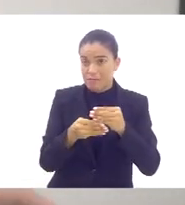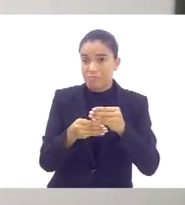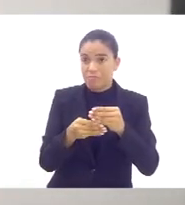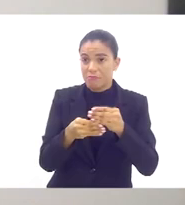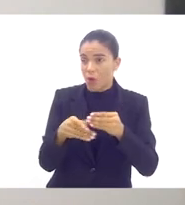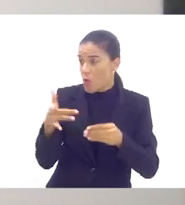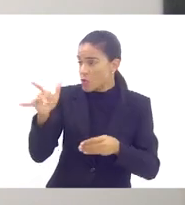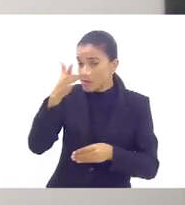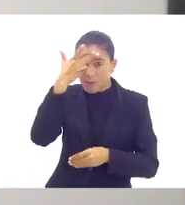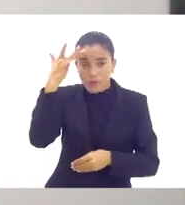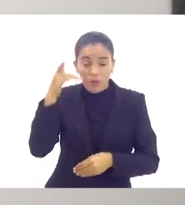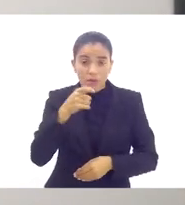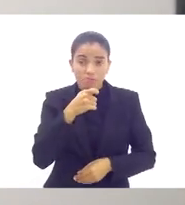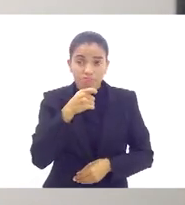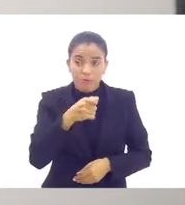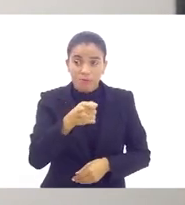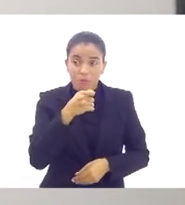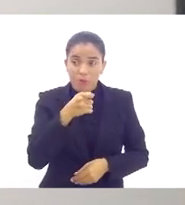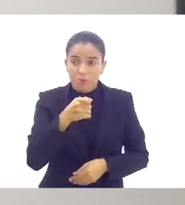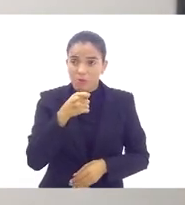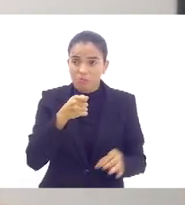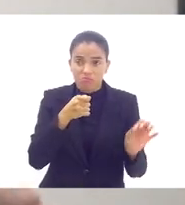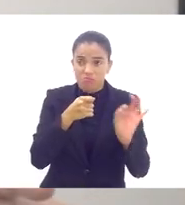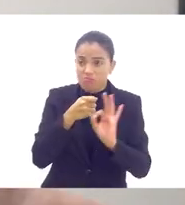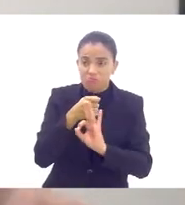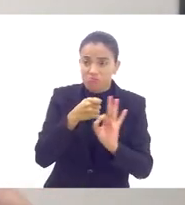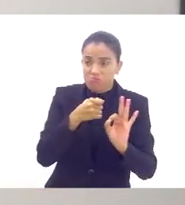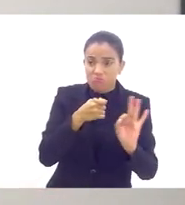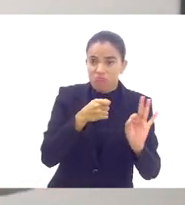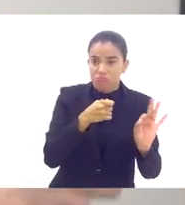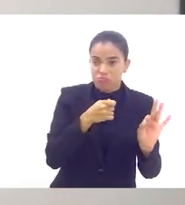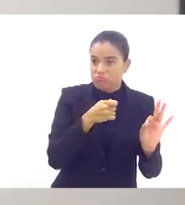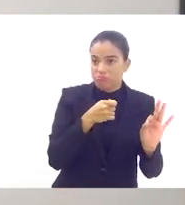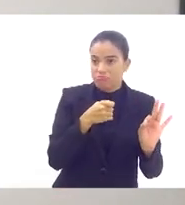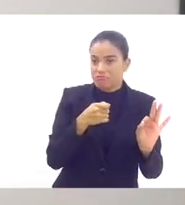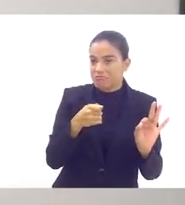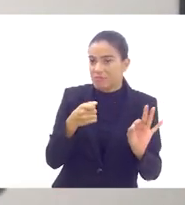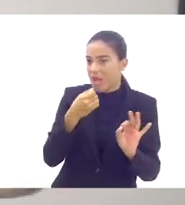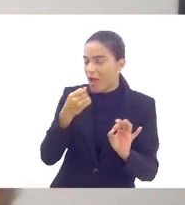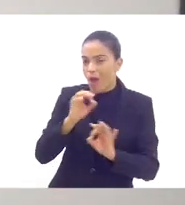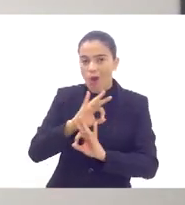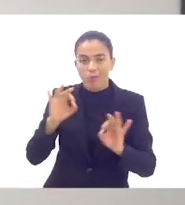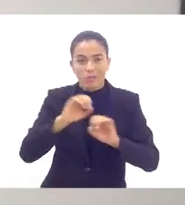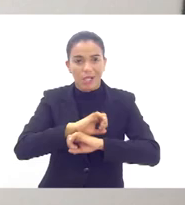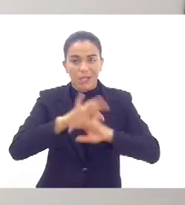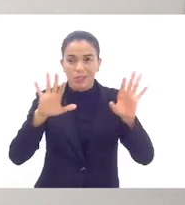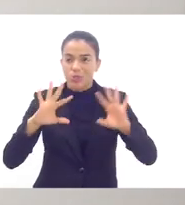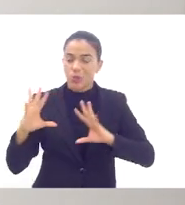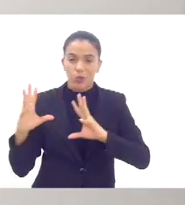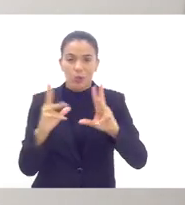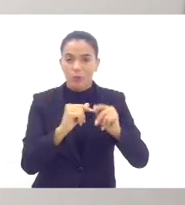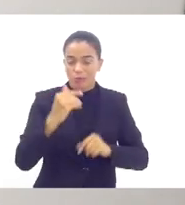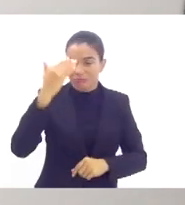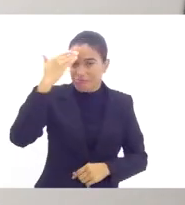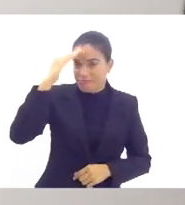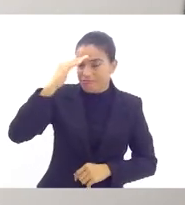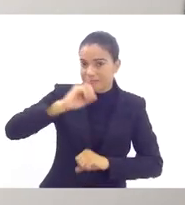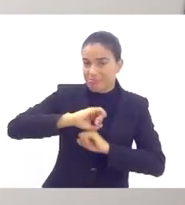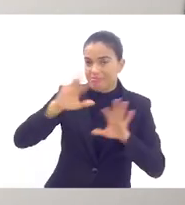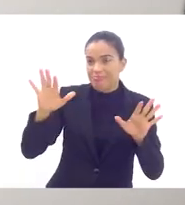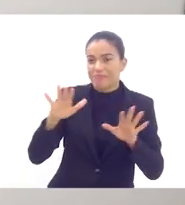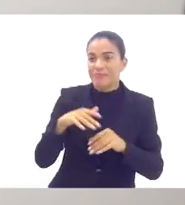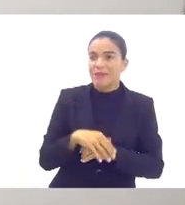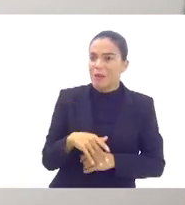mais alguém. Não, acho que já está... bem esclarecido, todo mundo está com avançada a hora, né, professor?